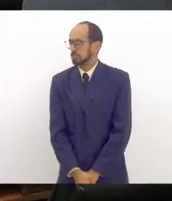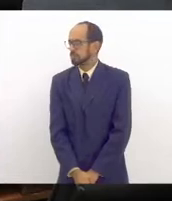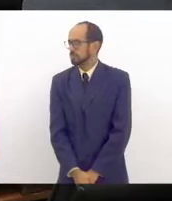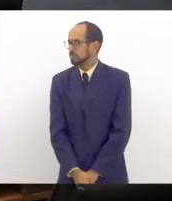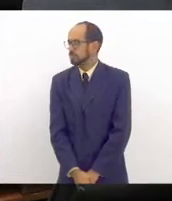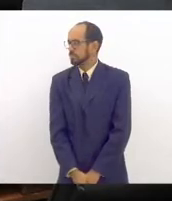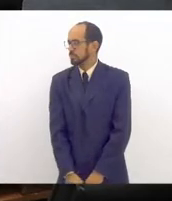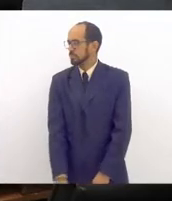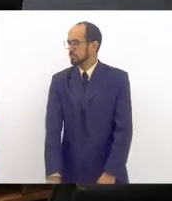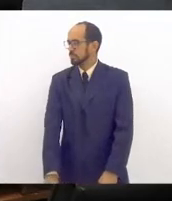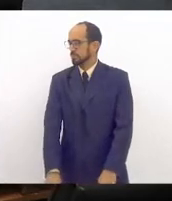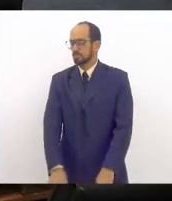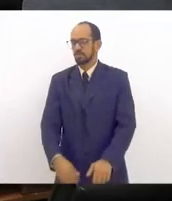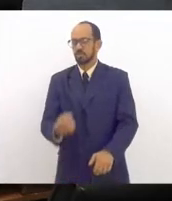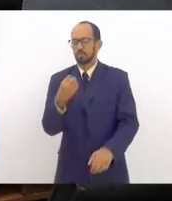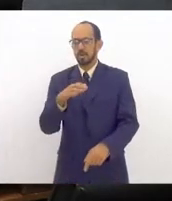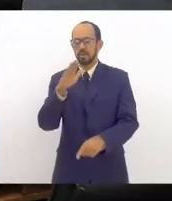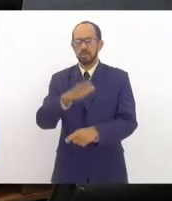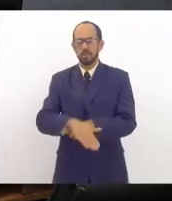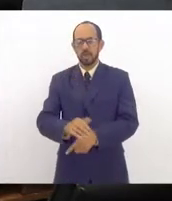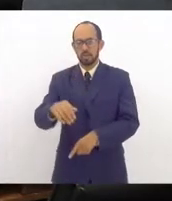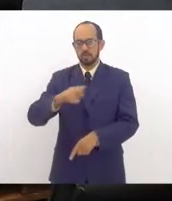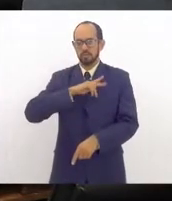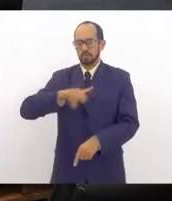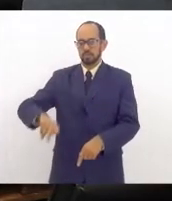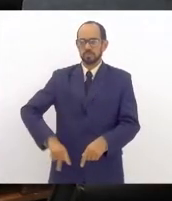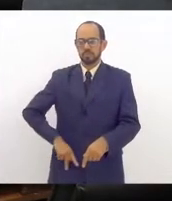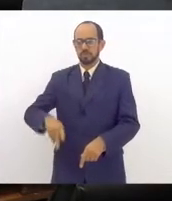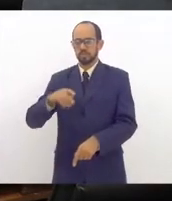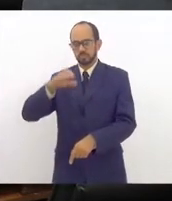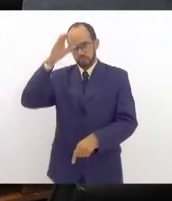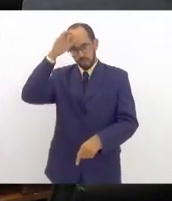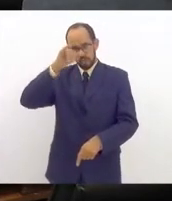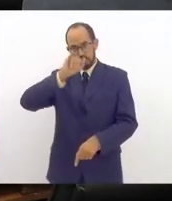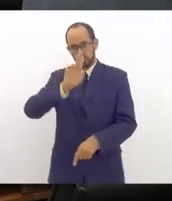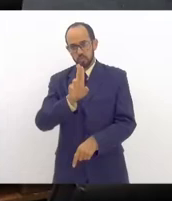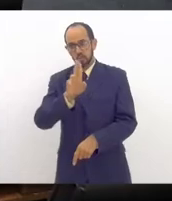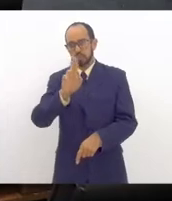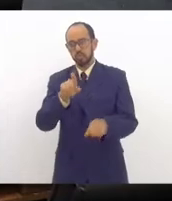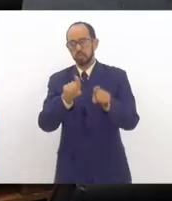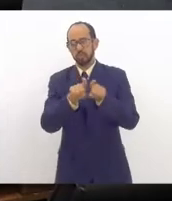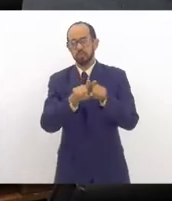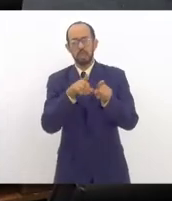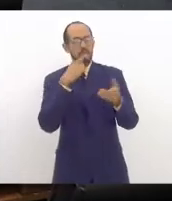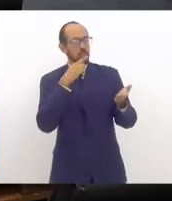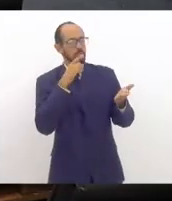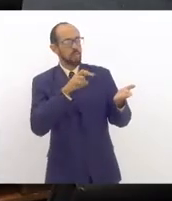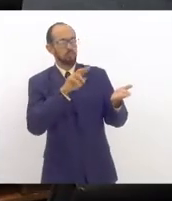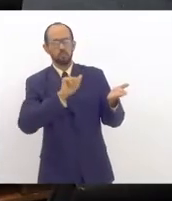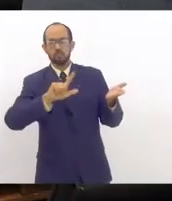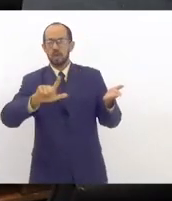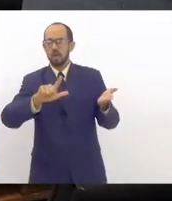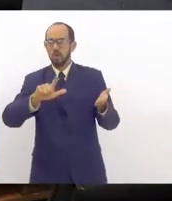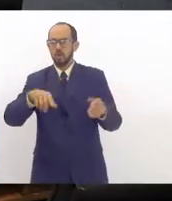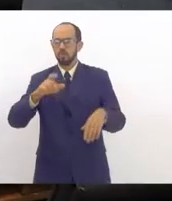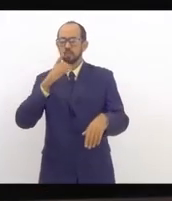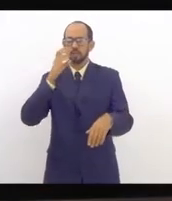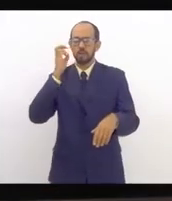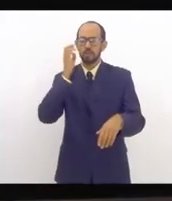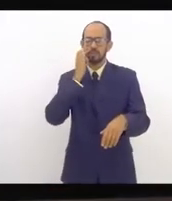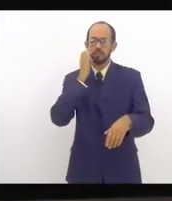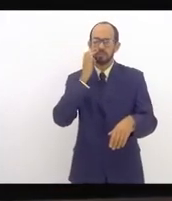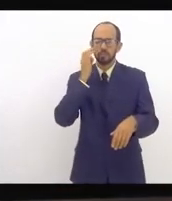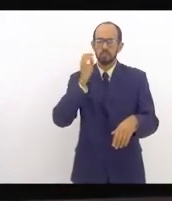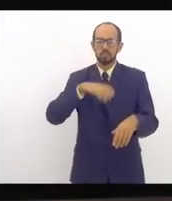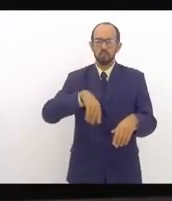Boa tarde não é presidente tia Ju pezinho de trabalho Deputado Val Deputado dos Paulo Valtec Lívia do